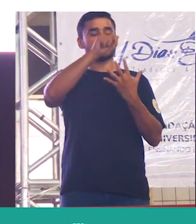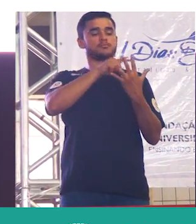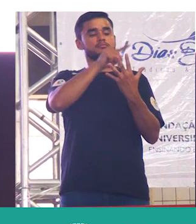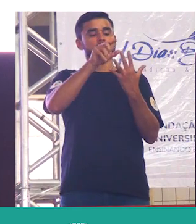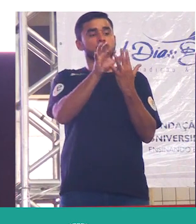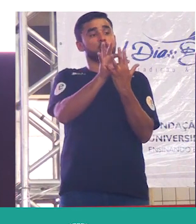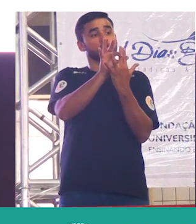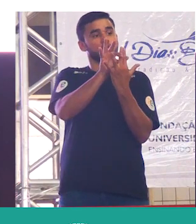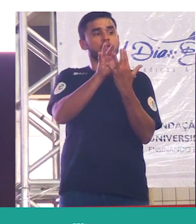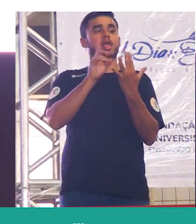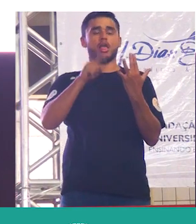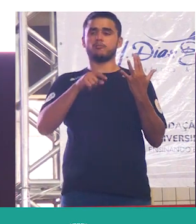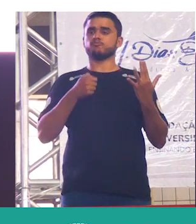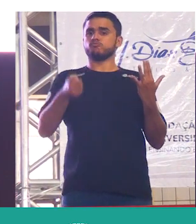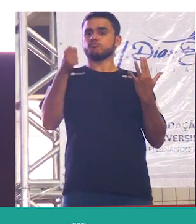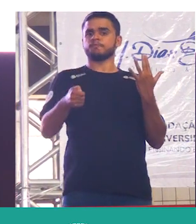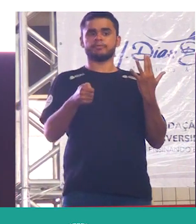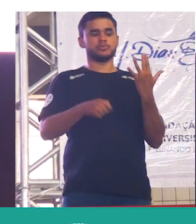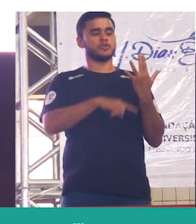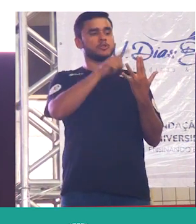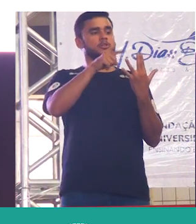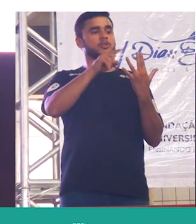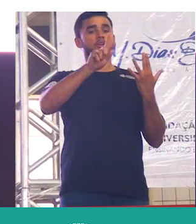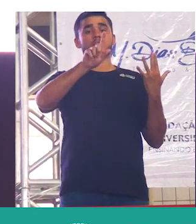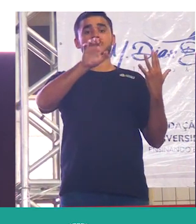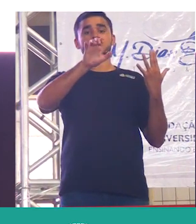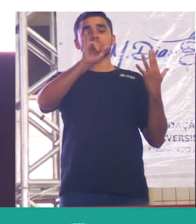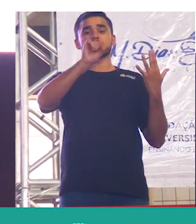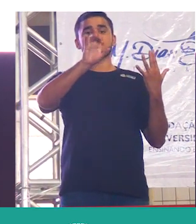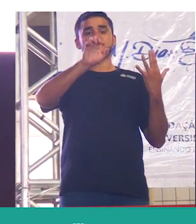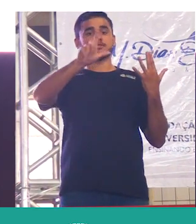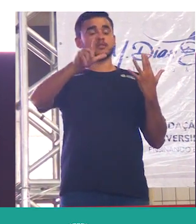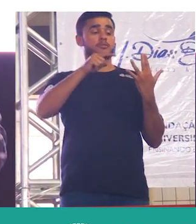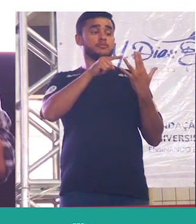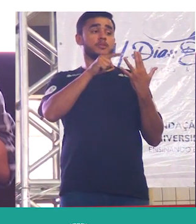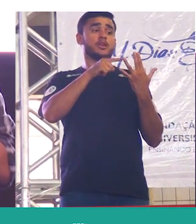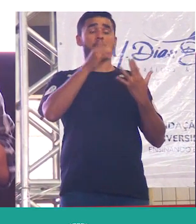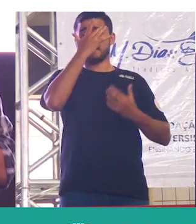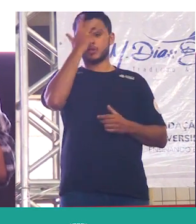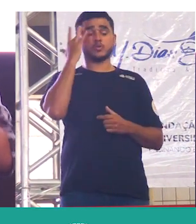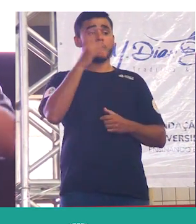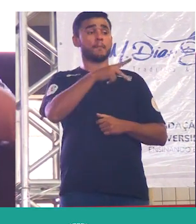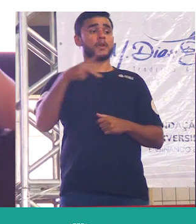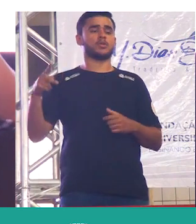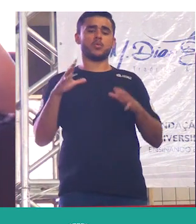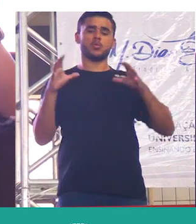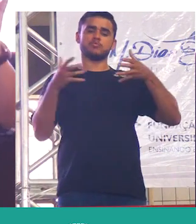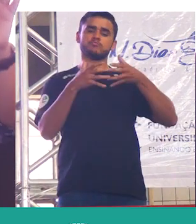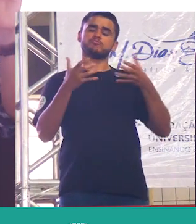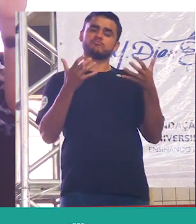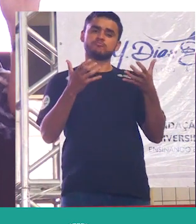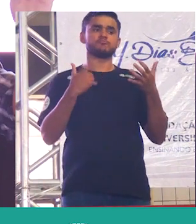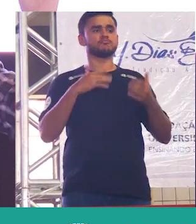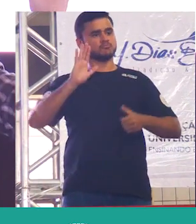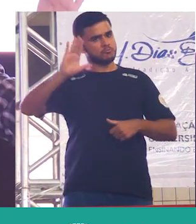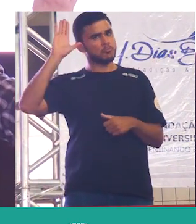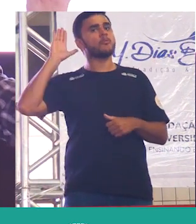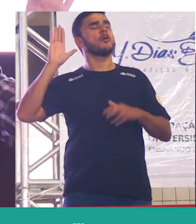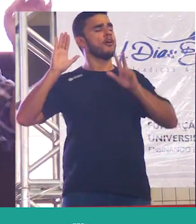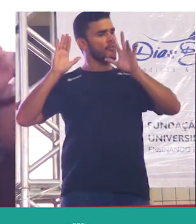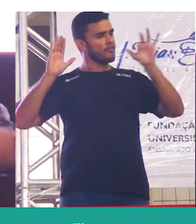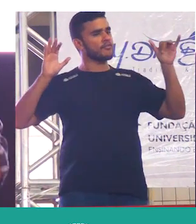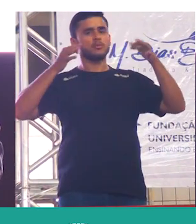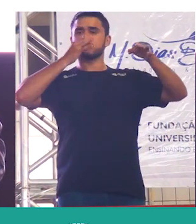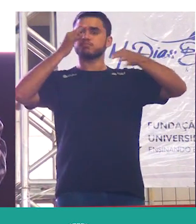também. Já o Geisel, ele faz parte do grupo de presidentes que promete que vai